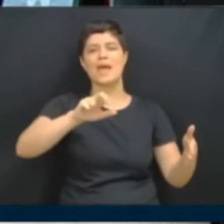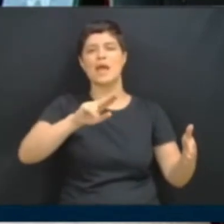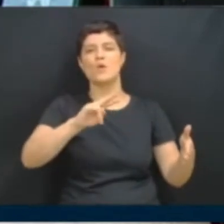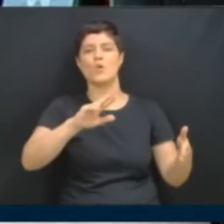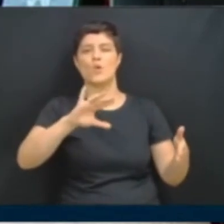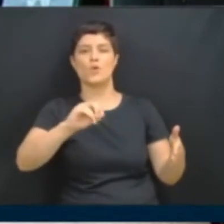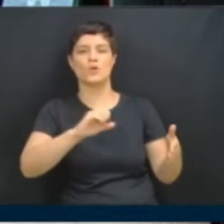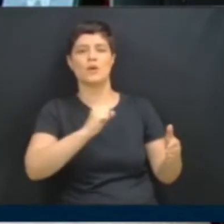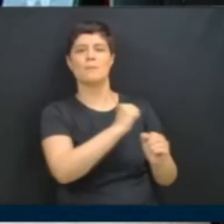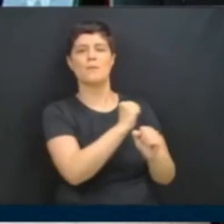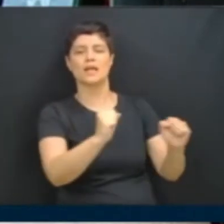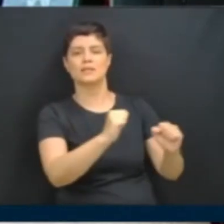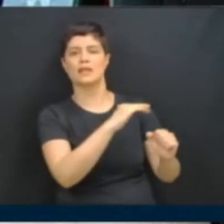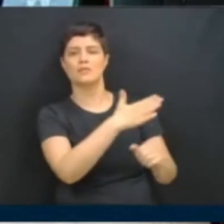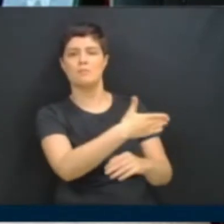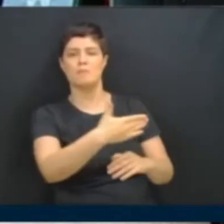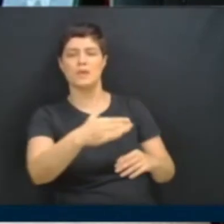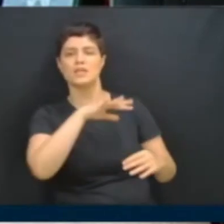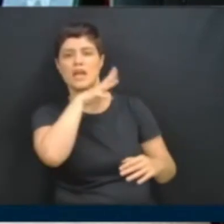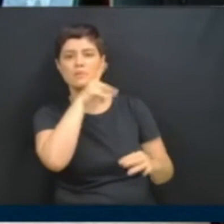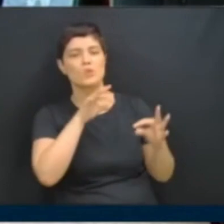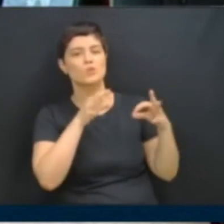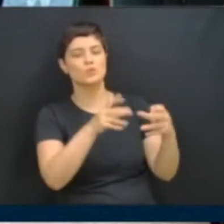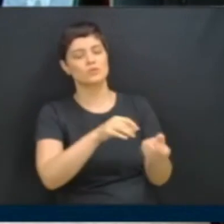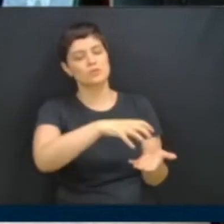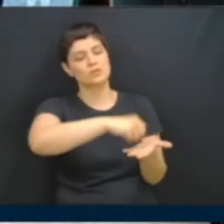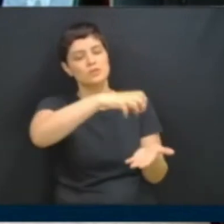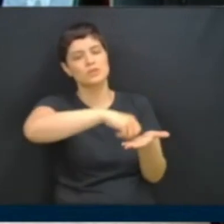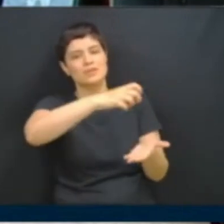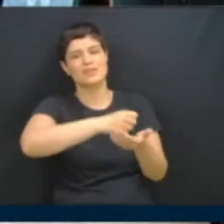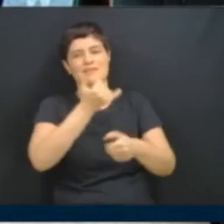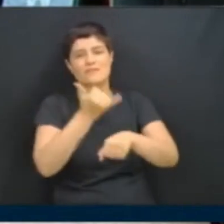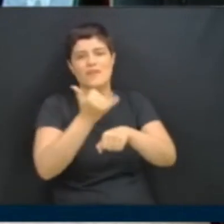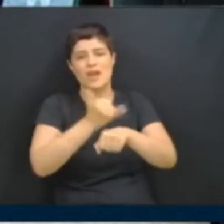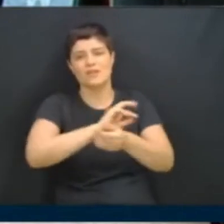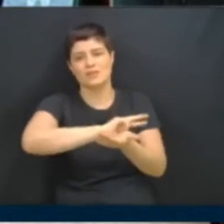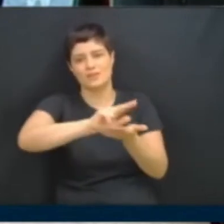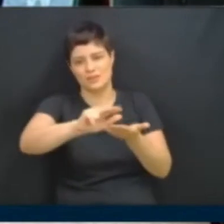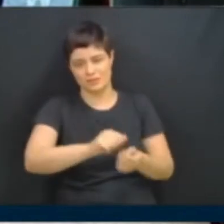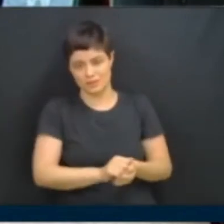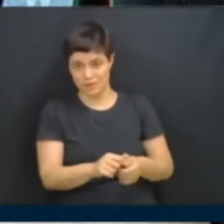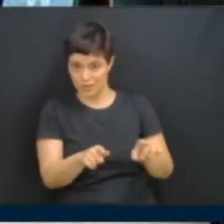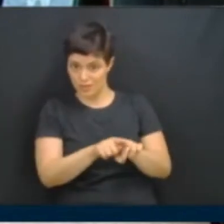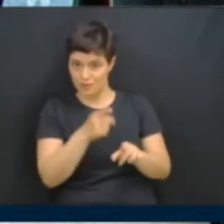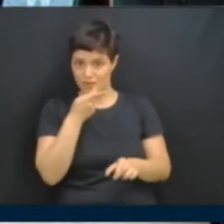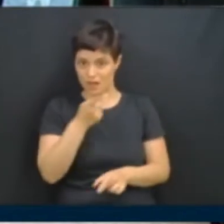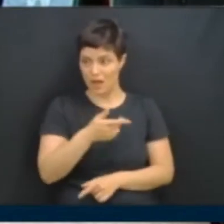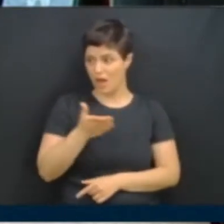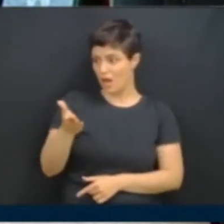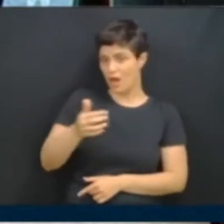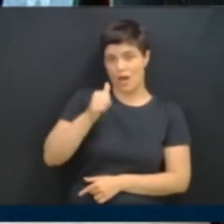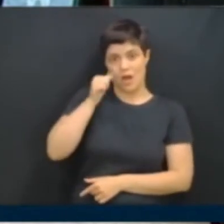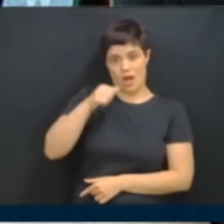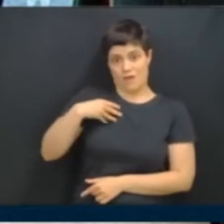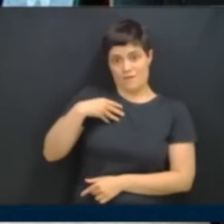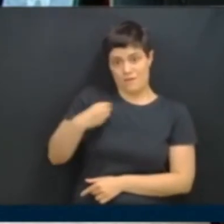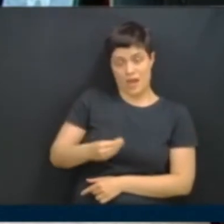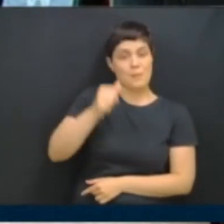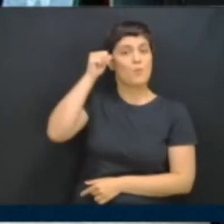isso. Inclusive, era comum falar que ter uma filha mulher era um sinônimo de uma